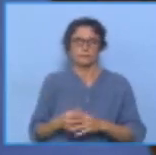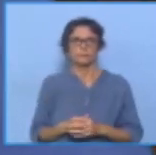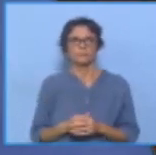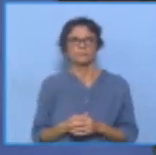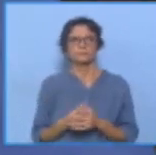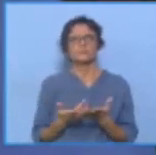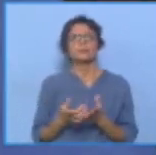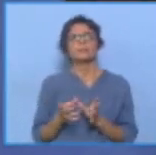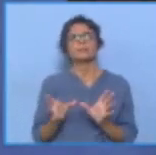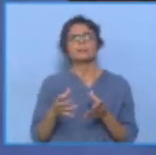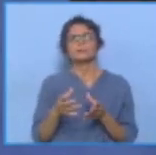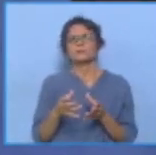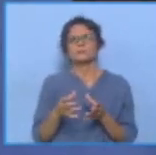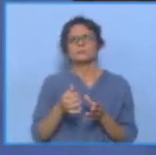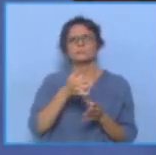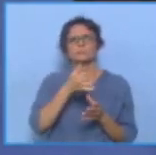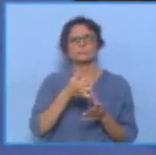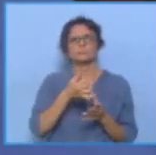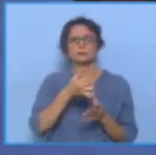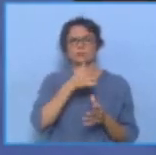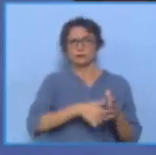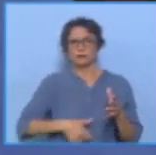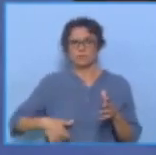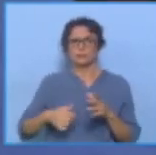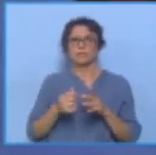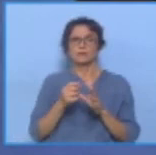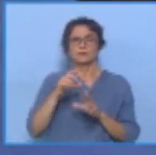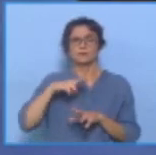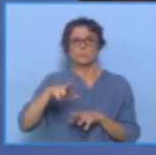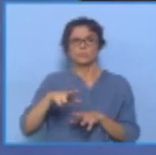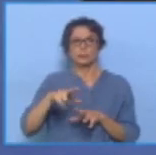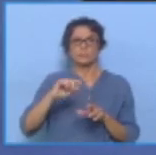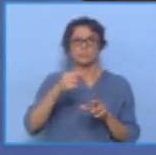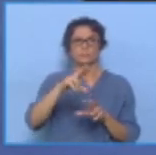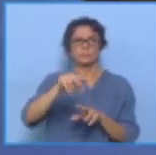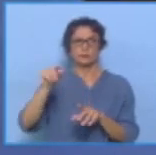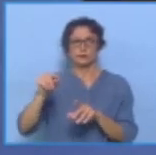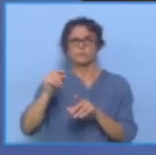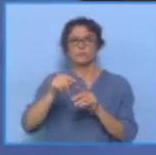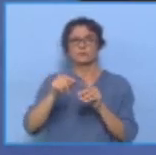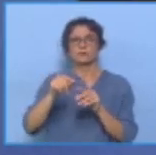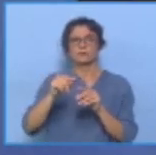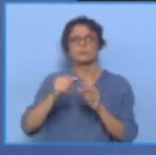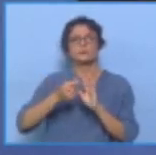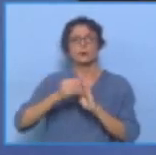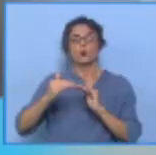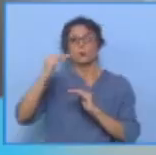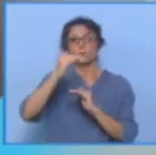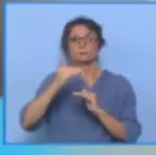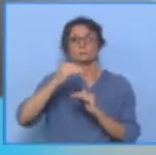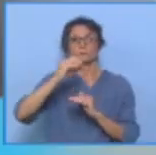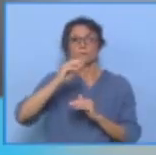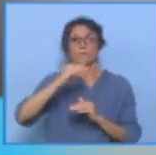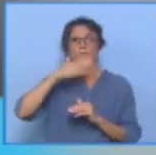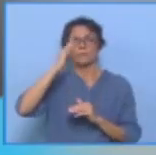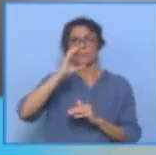com Dom José Tolentino Mendonça, são 3 cardeais portugueses eleitores. Eleitores, mais os 2 que já têm mais de 80 anos, é efetivamente um sinal relevante de